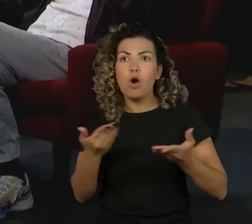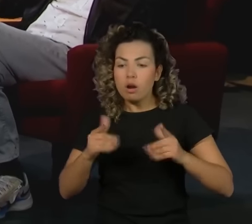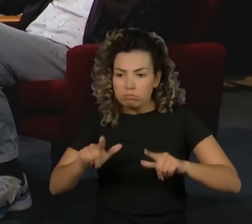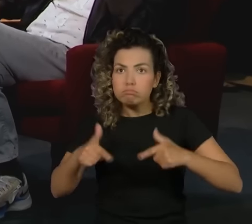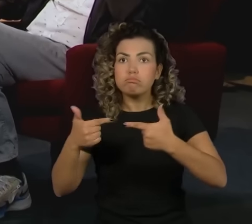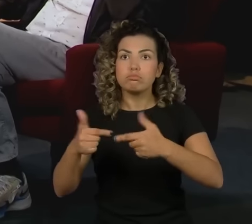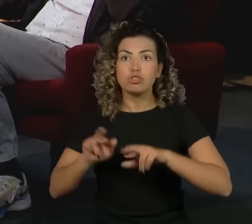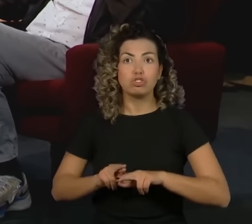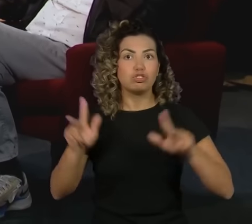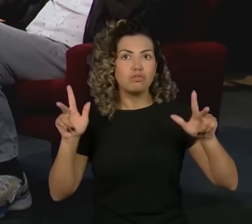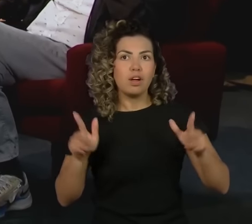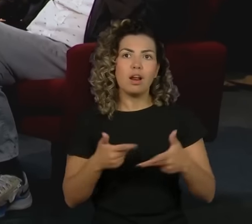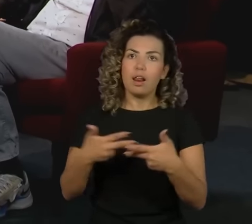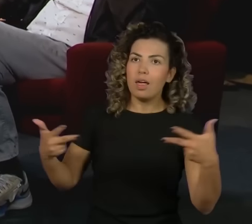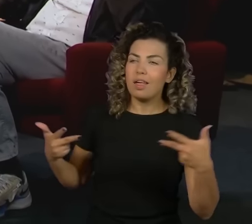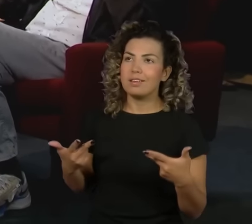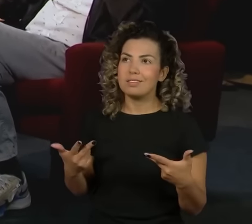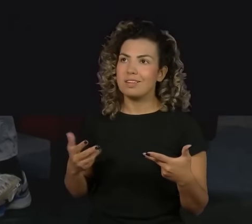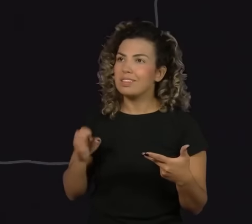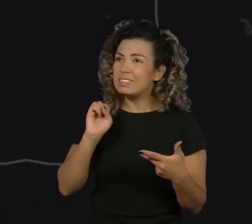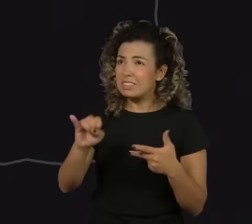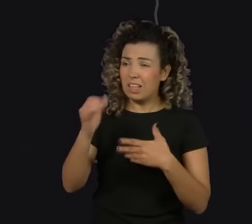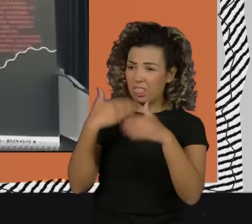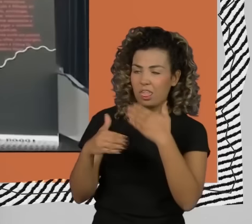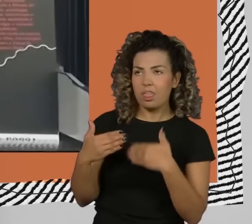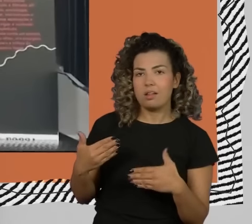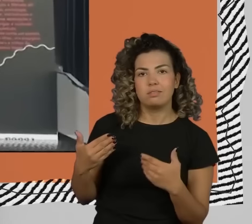coisa estranha. A decadência vai contra isso, né?